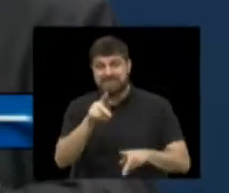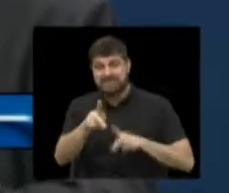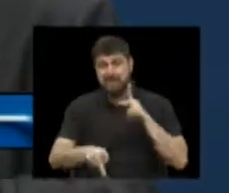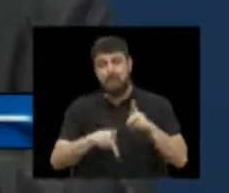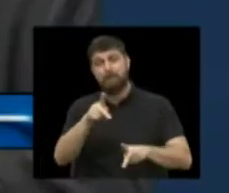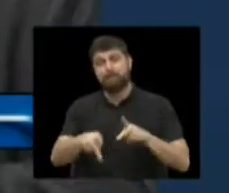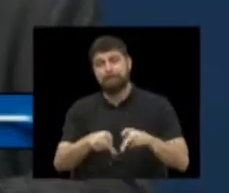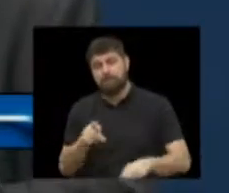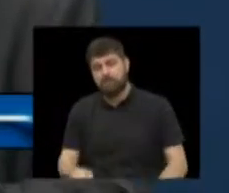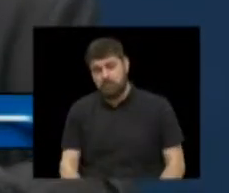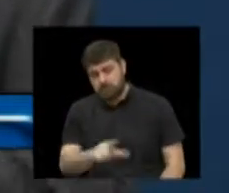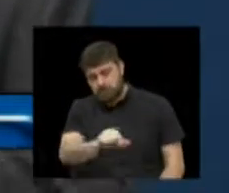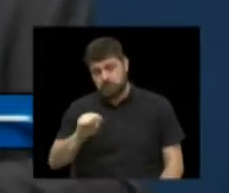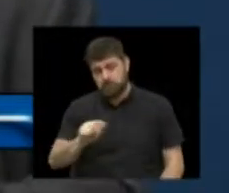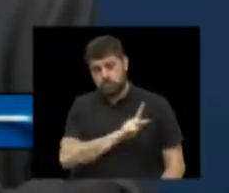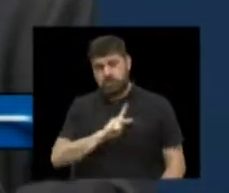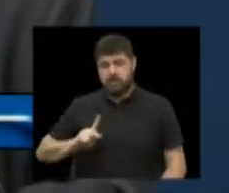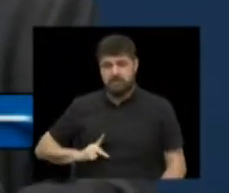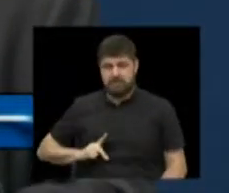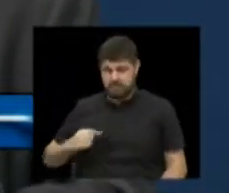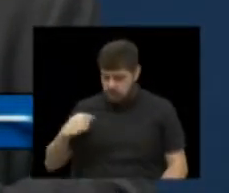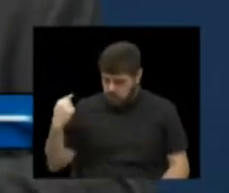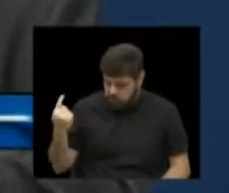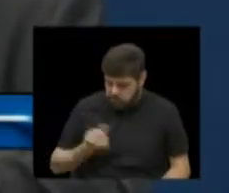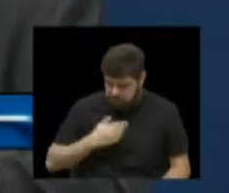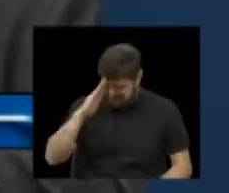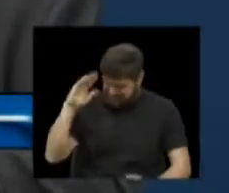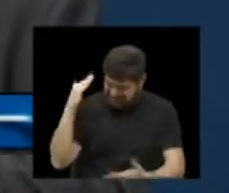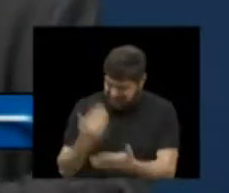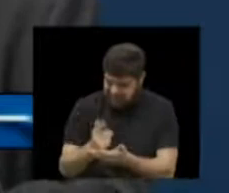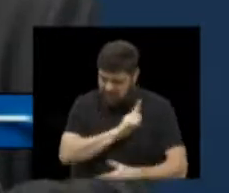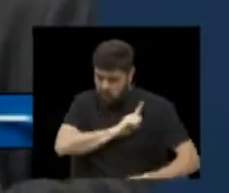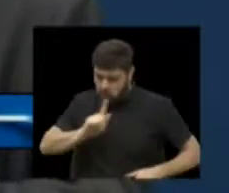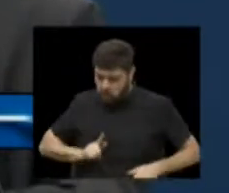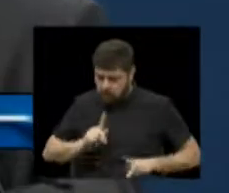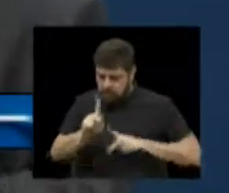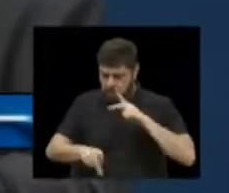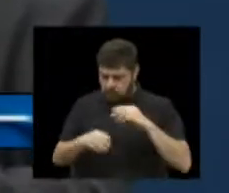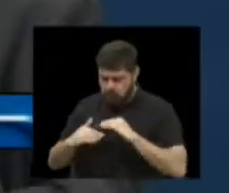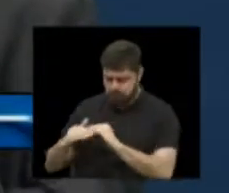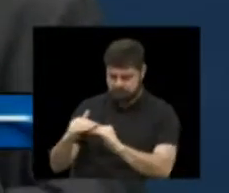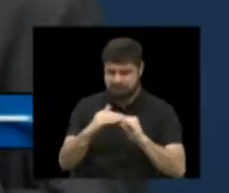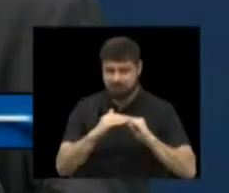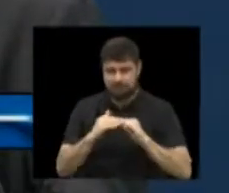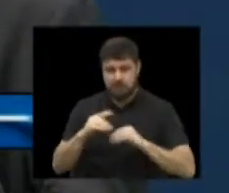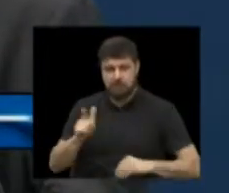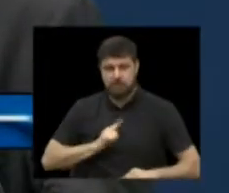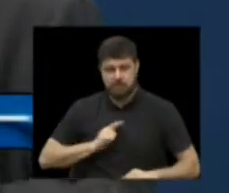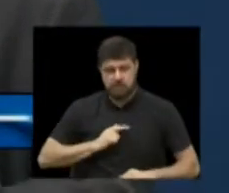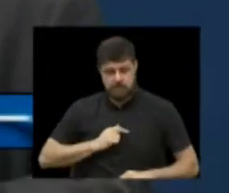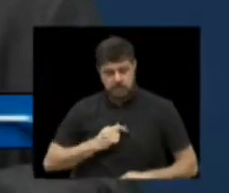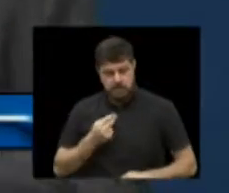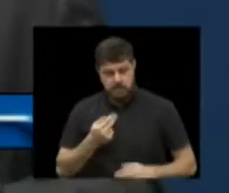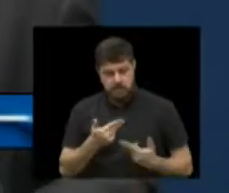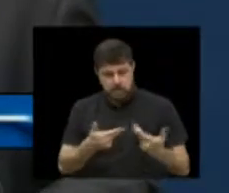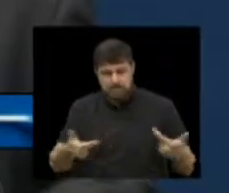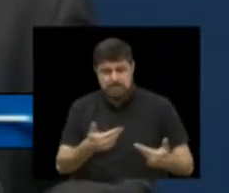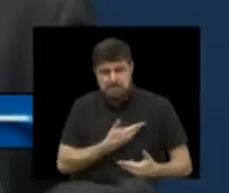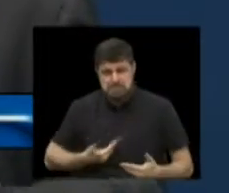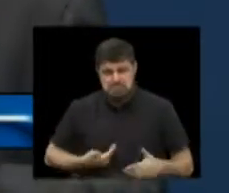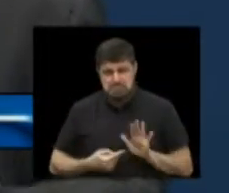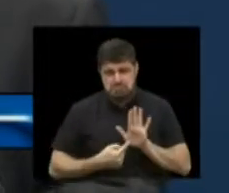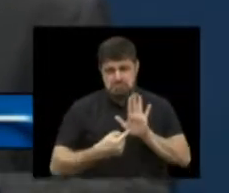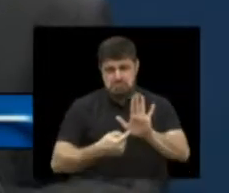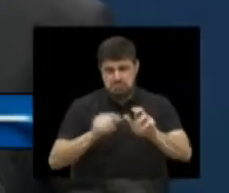aposta, meus caros, tem que ser na democracia, tem que ser nas eleições diretas, tem que ser na transparência da coisa pública, na